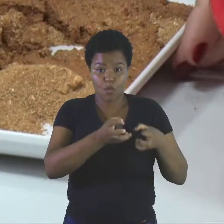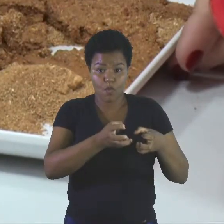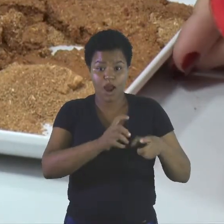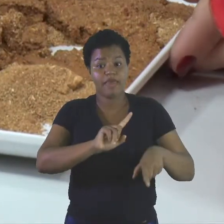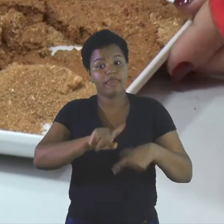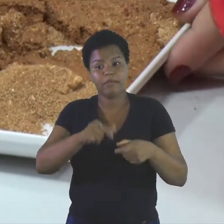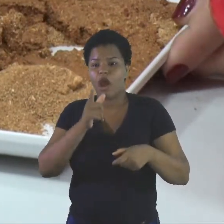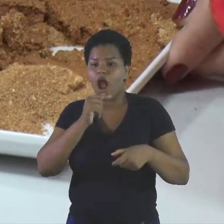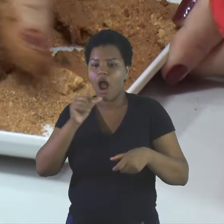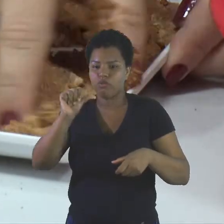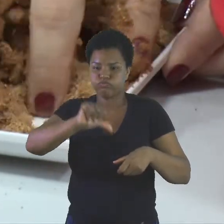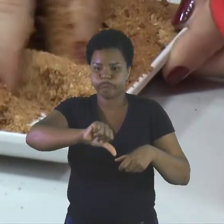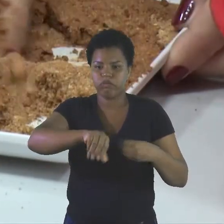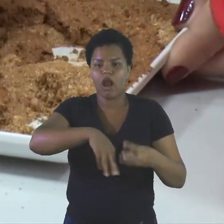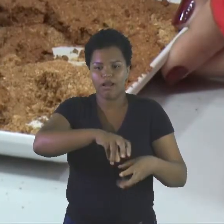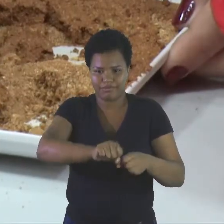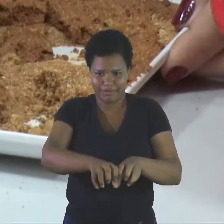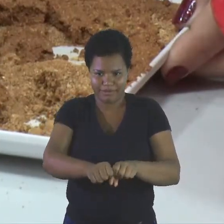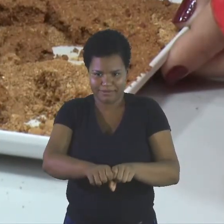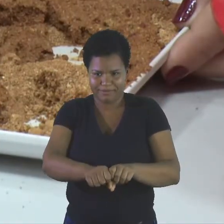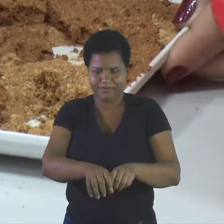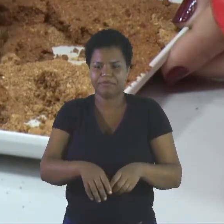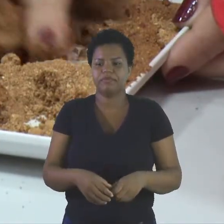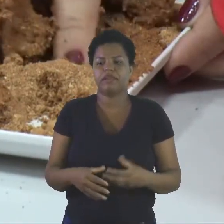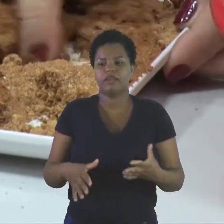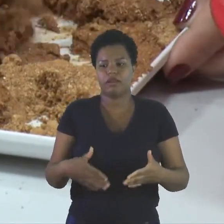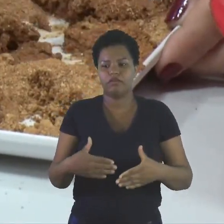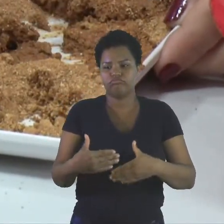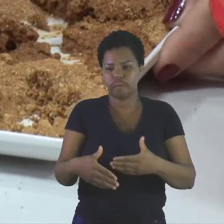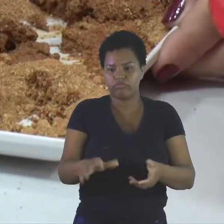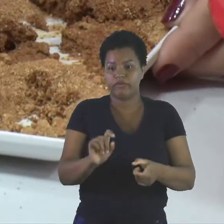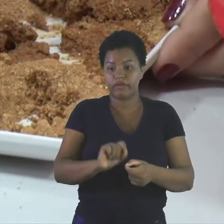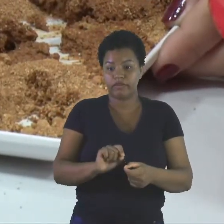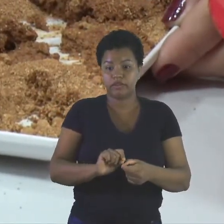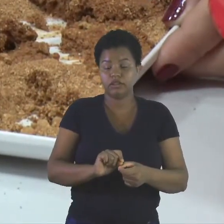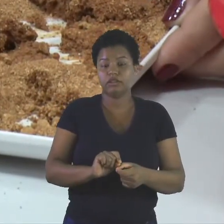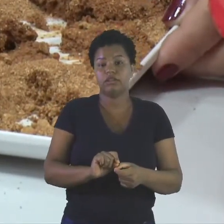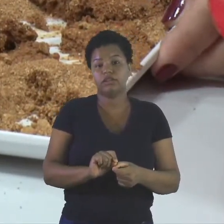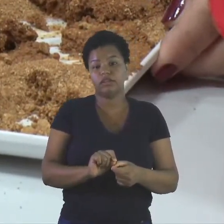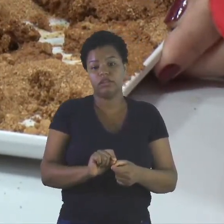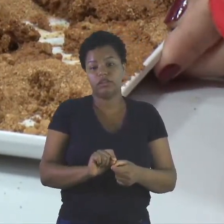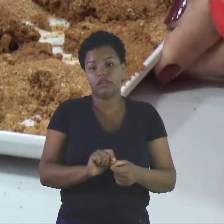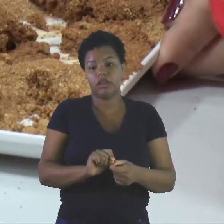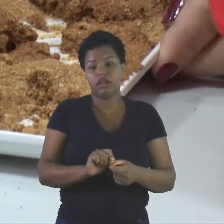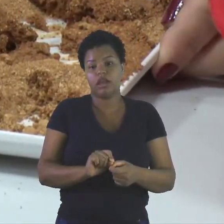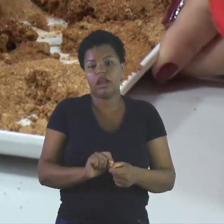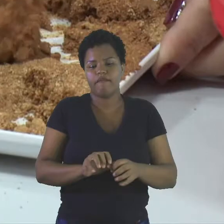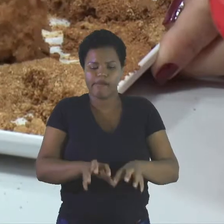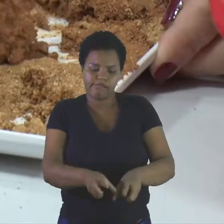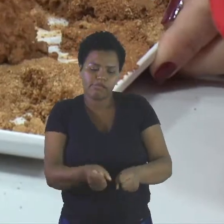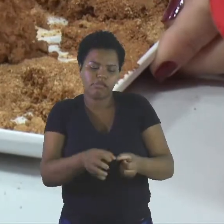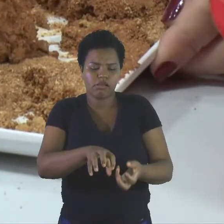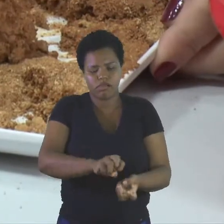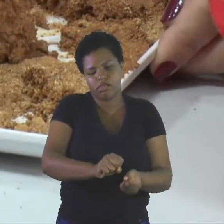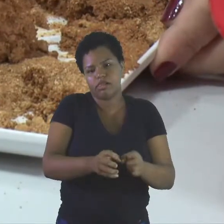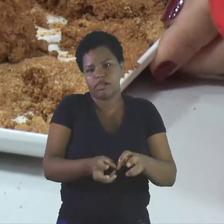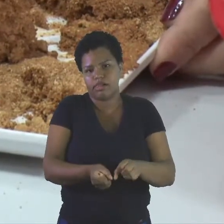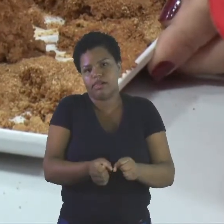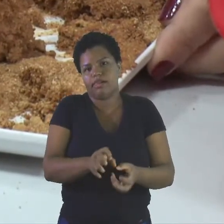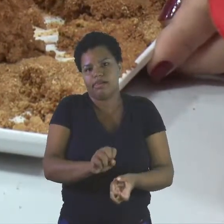molhada Bom dia quanto que você vai fazendo e essa massa